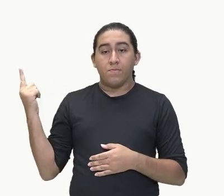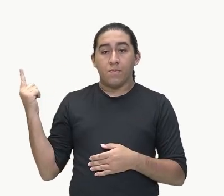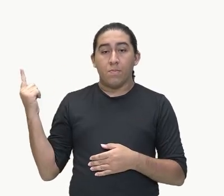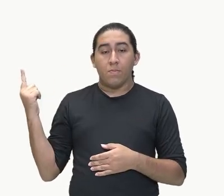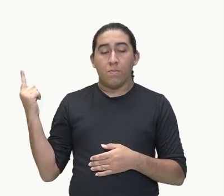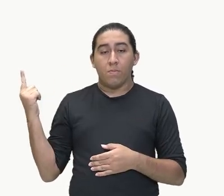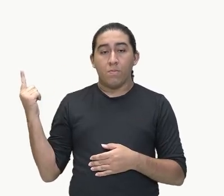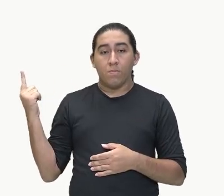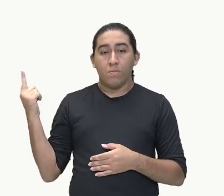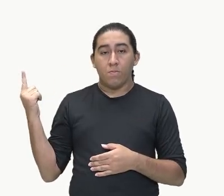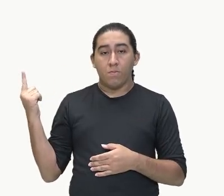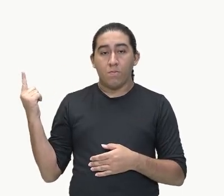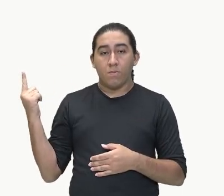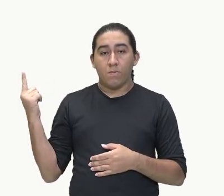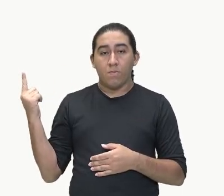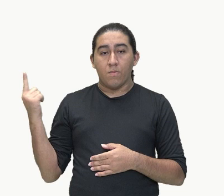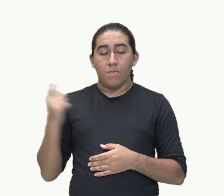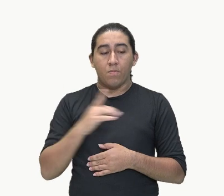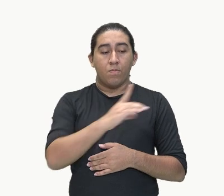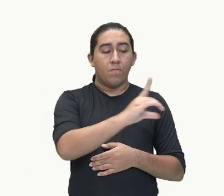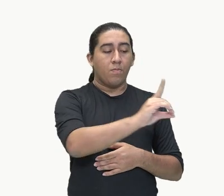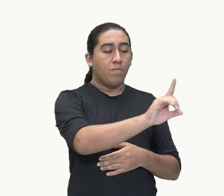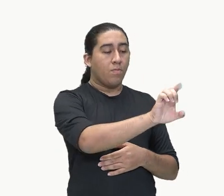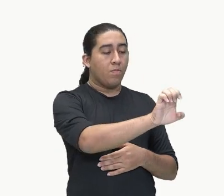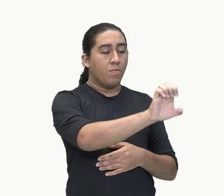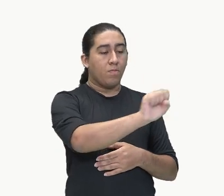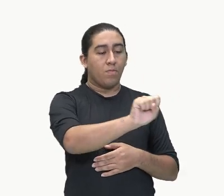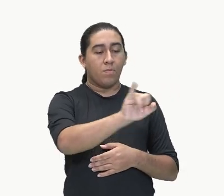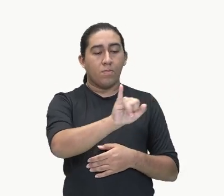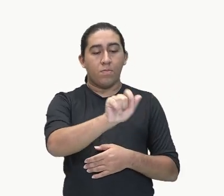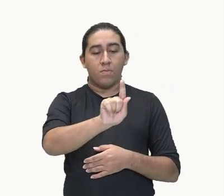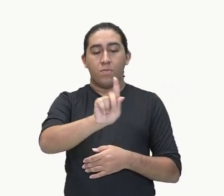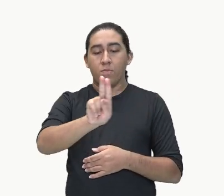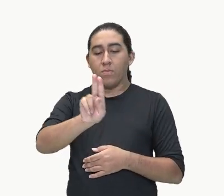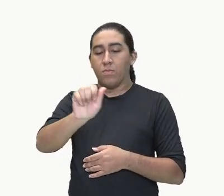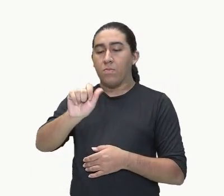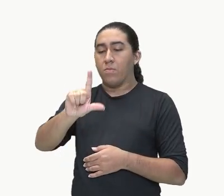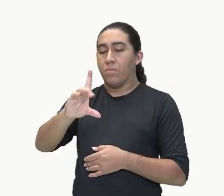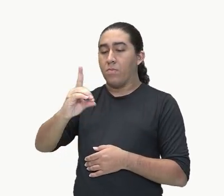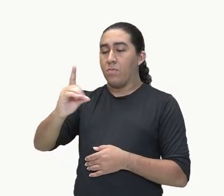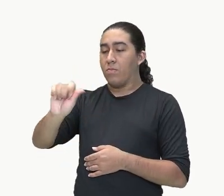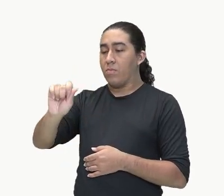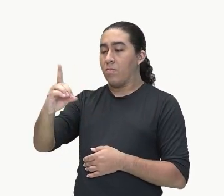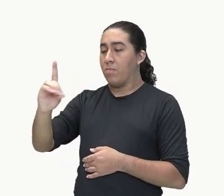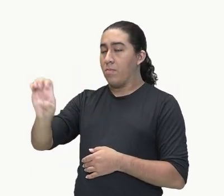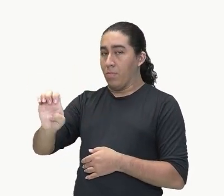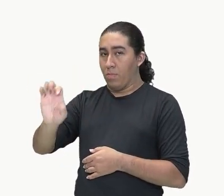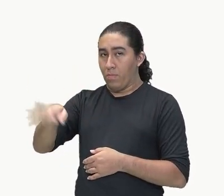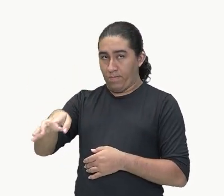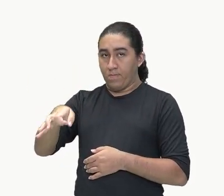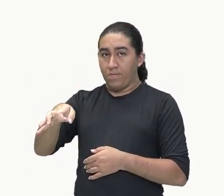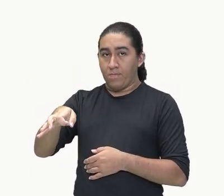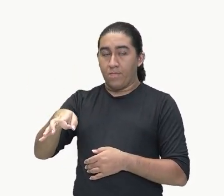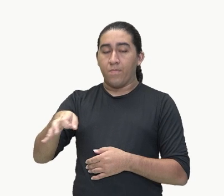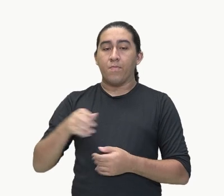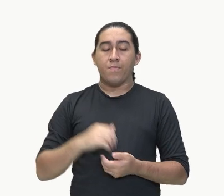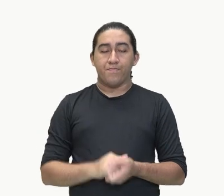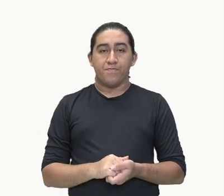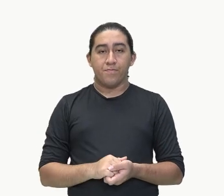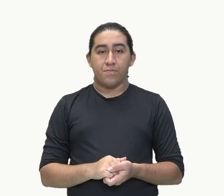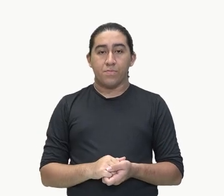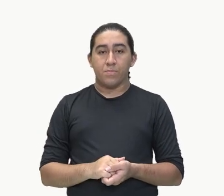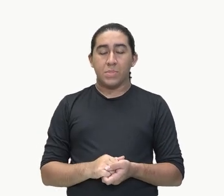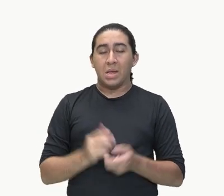Desigualdade. Derivação prefixal e sufixal. Tem lá o nome desigualdade para você